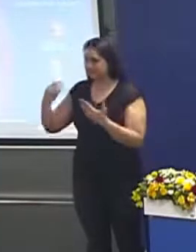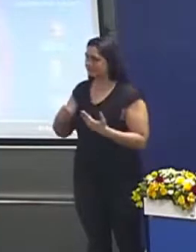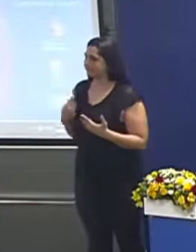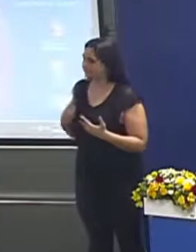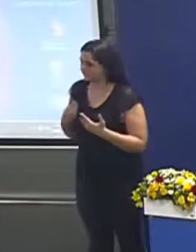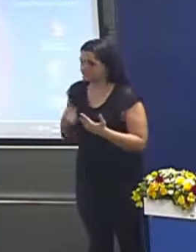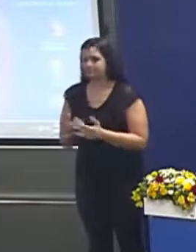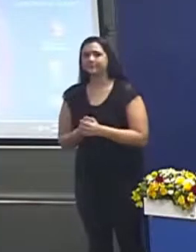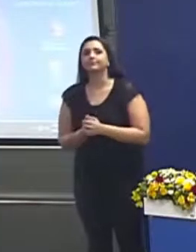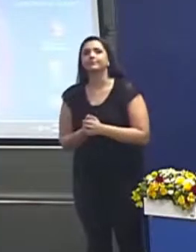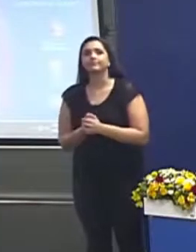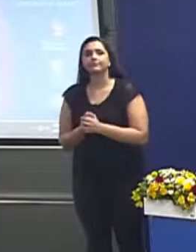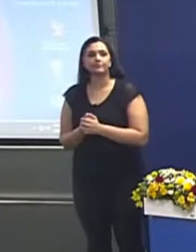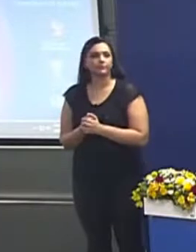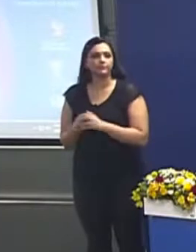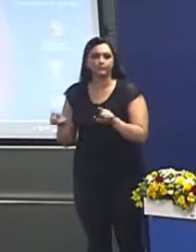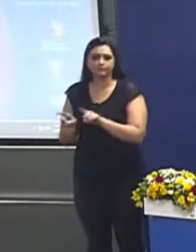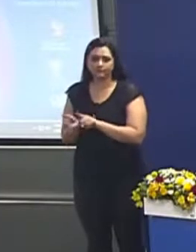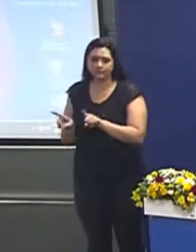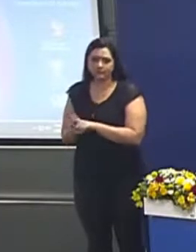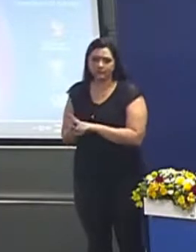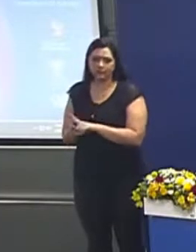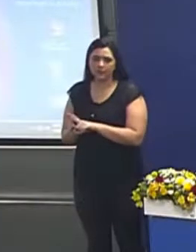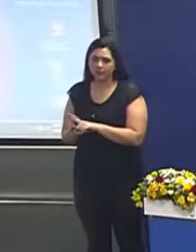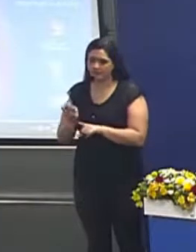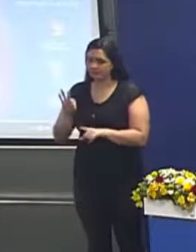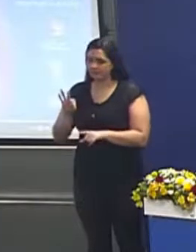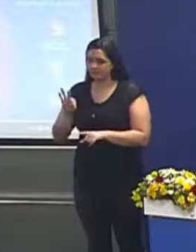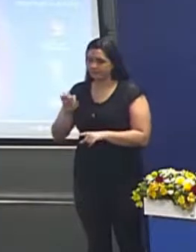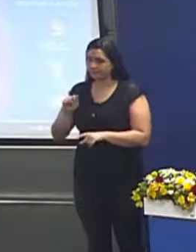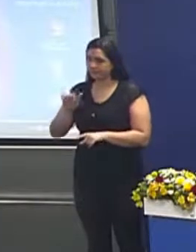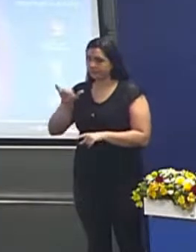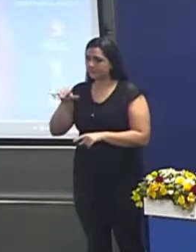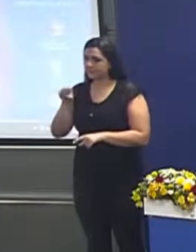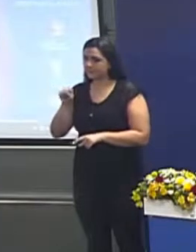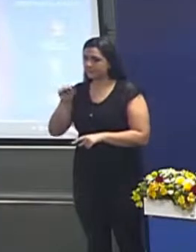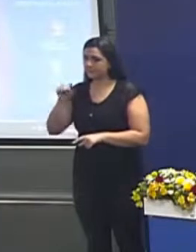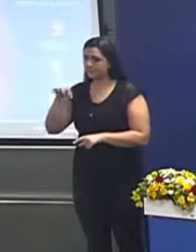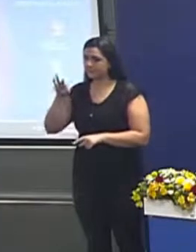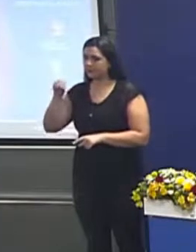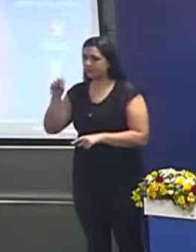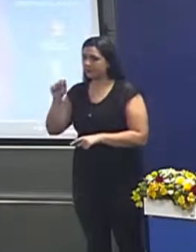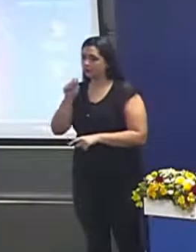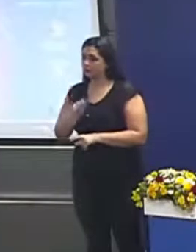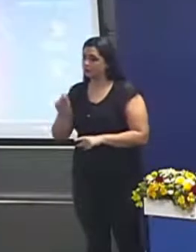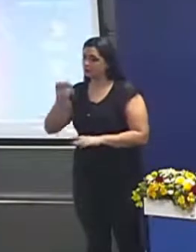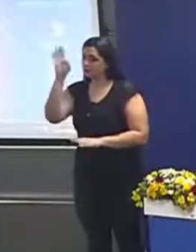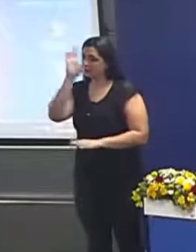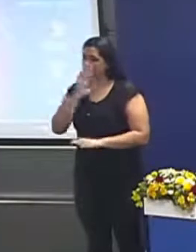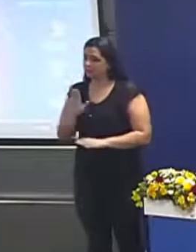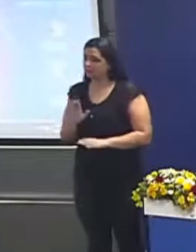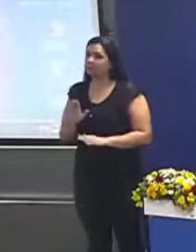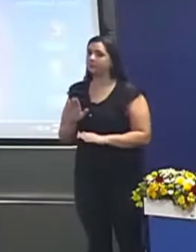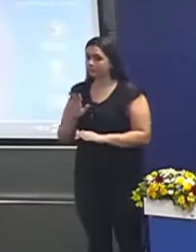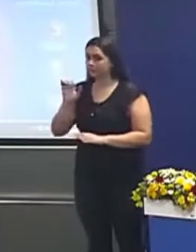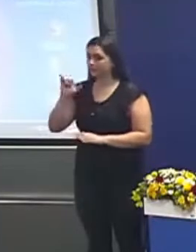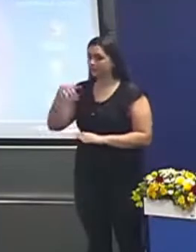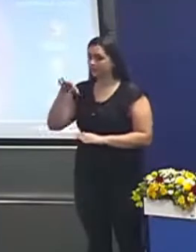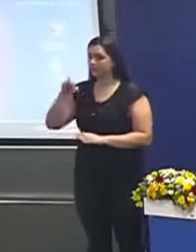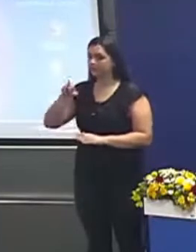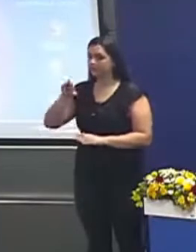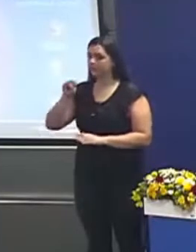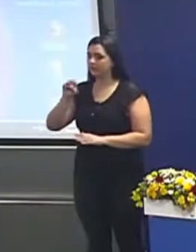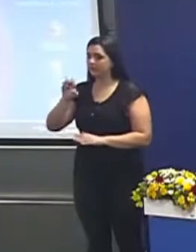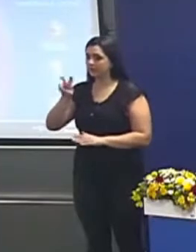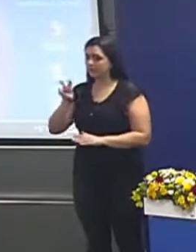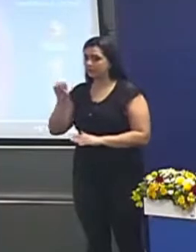presença. E também da senhora Thaís Santos, da Associação Brasileira Intersexo. Senhoras